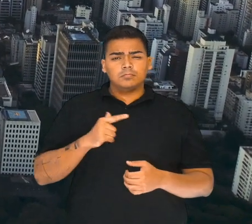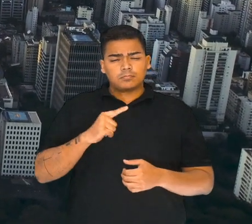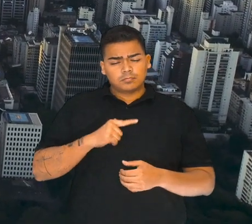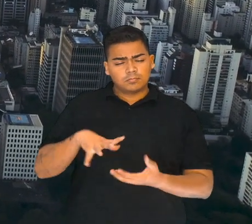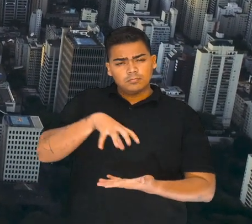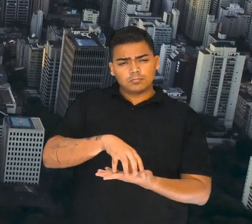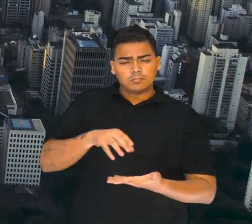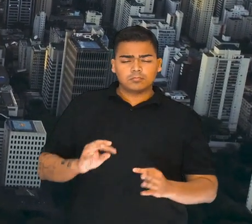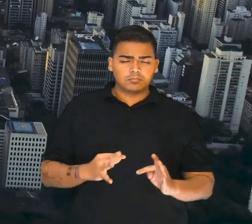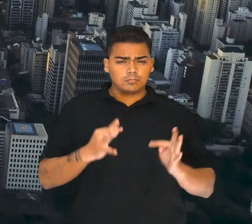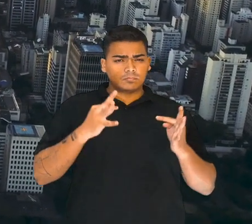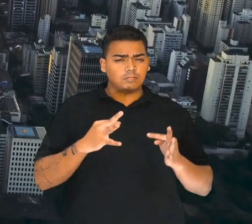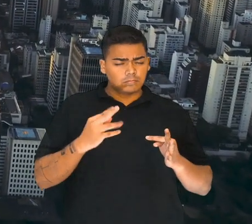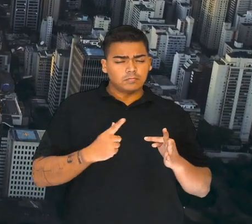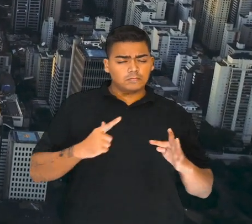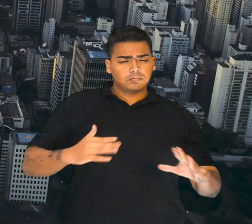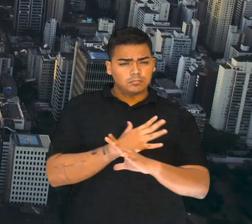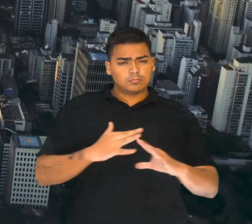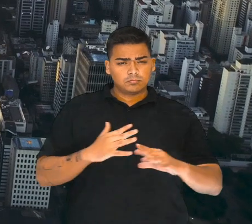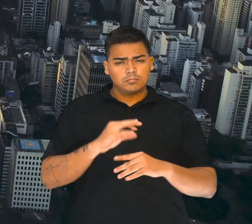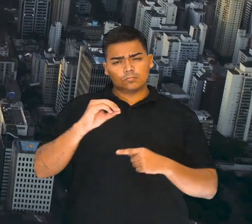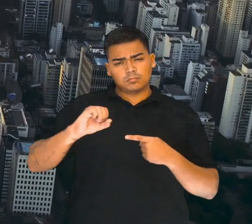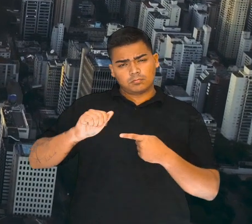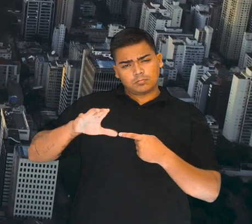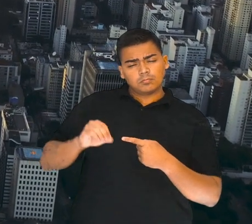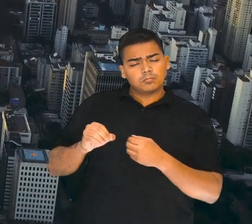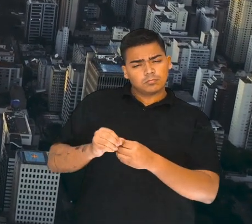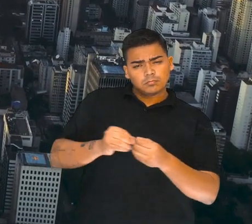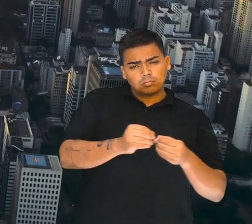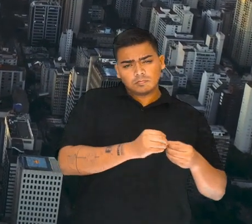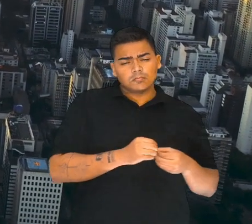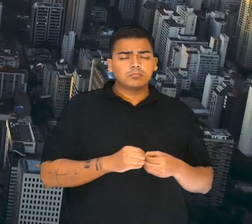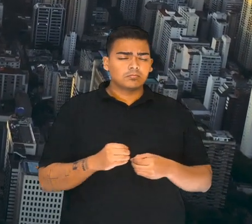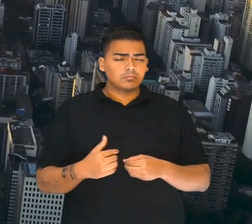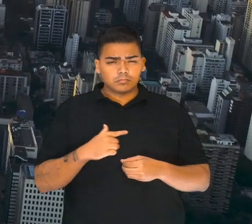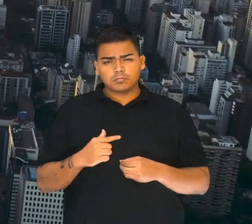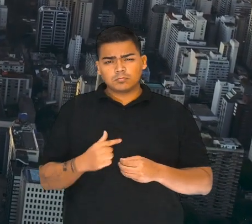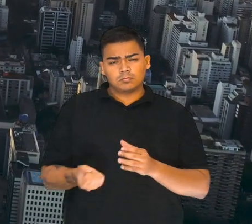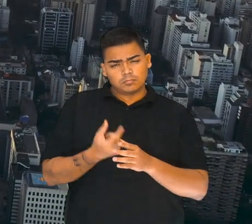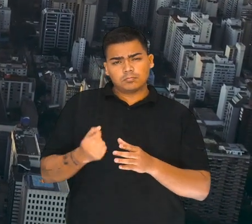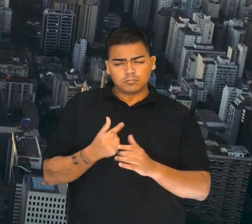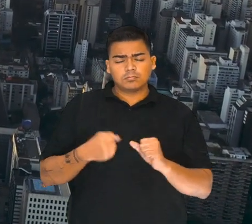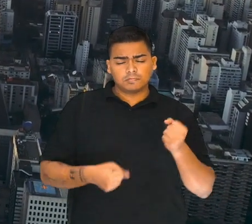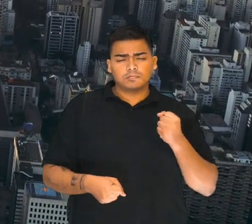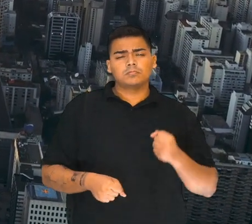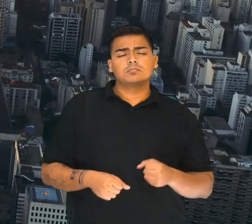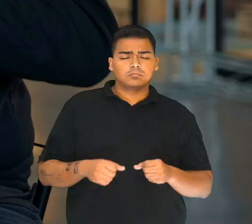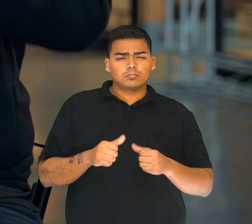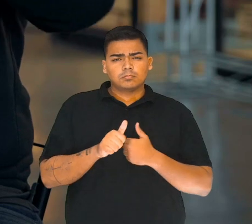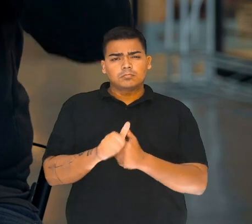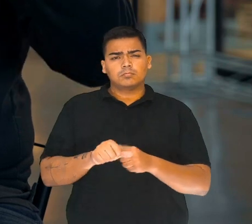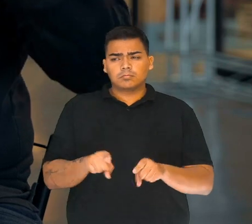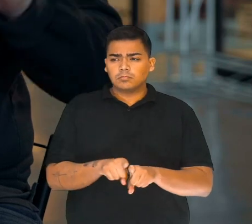grande centro, a gente pode olhar para a região metropolitana de São Paulo, e Osasco, Alphaville, está surgindo um polo de startups grandes foram para lá,